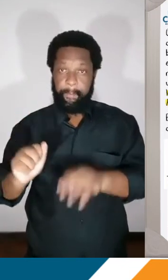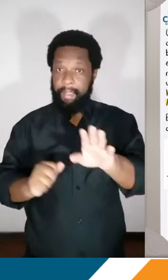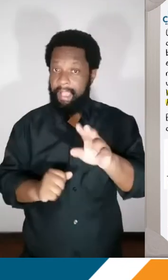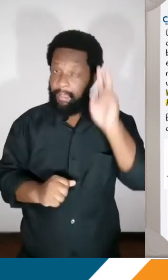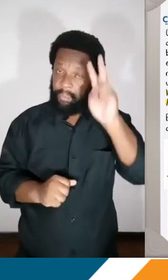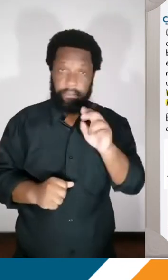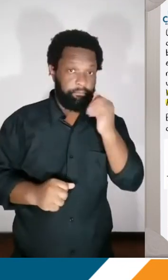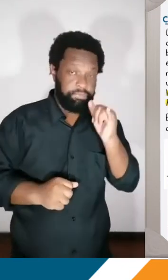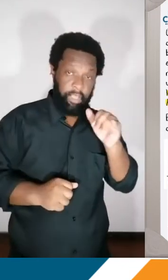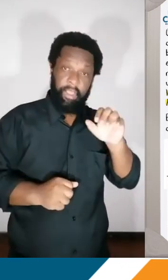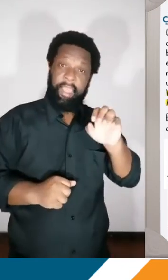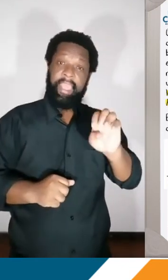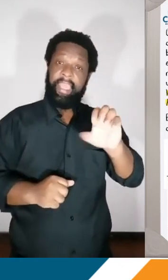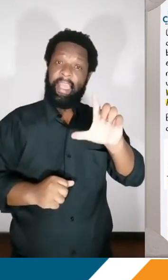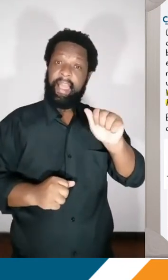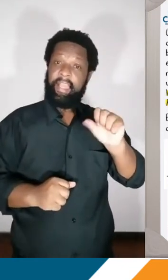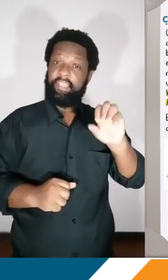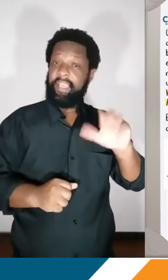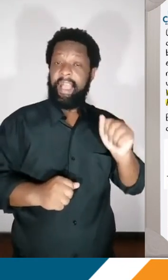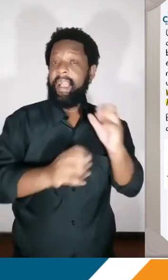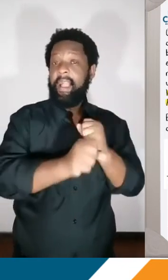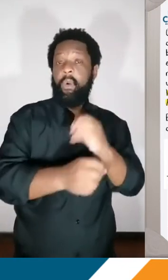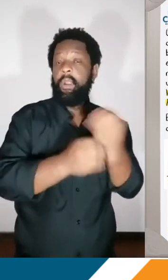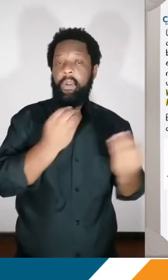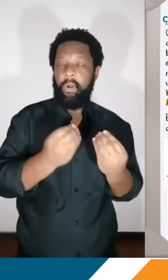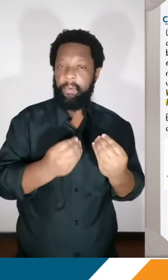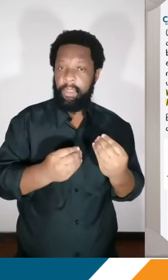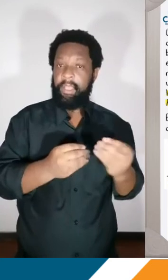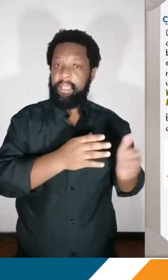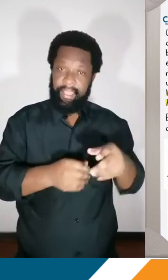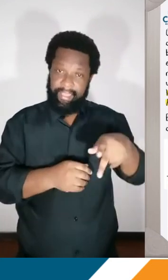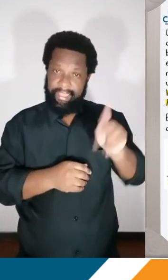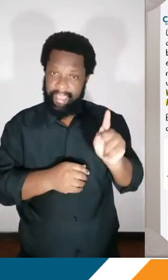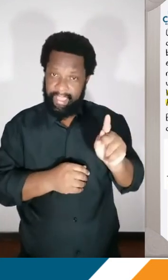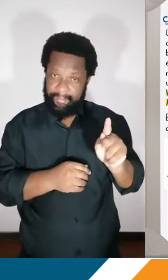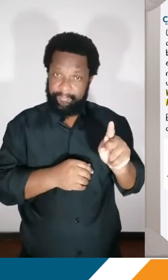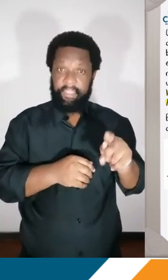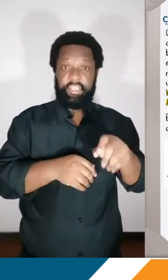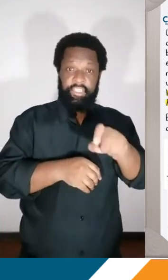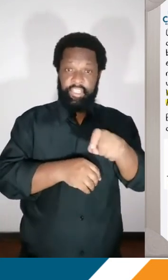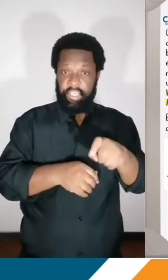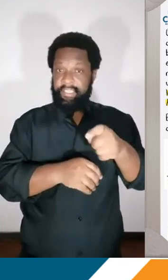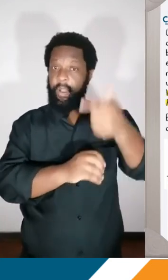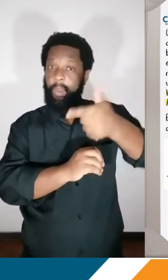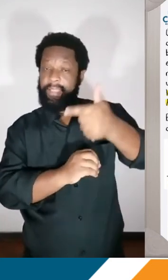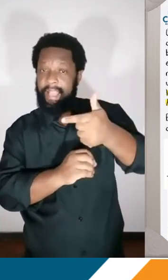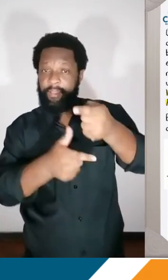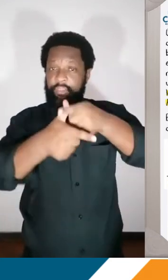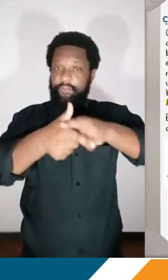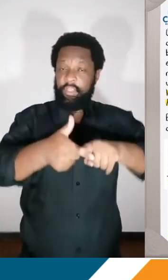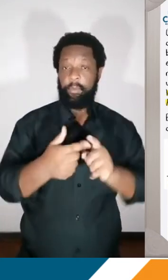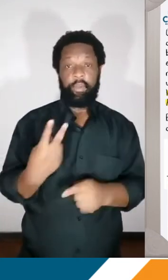potencial elástica ela é calculada a partir do K x ao quadrado dividido